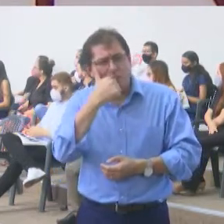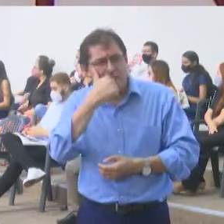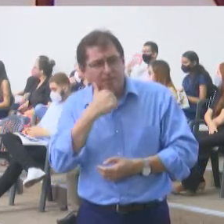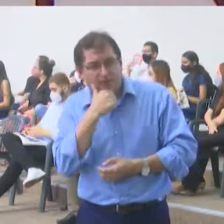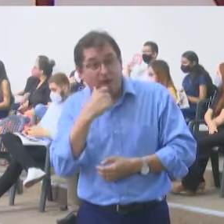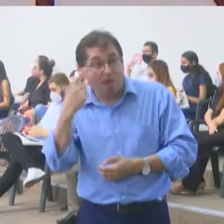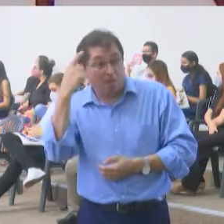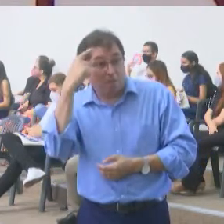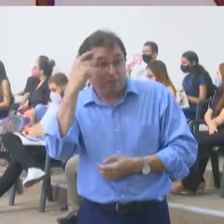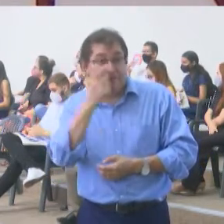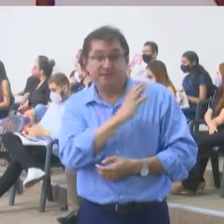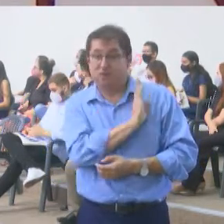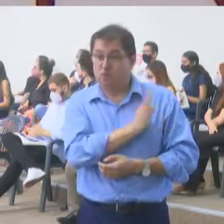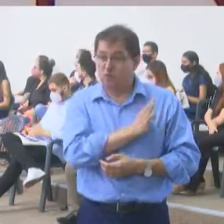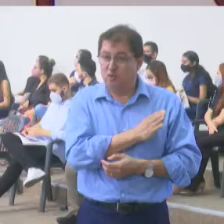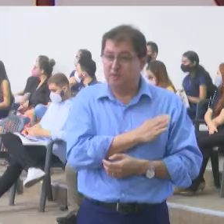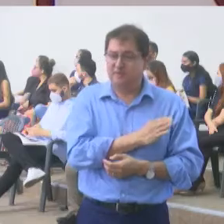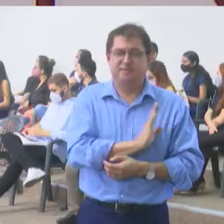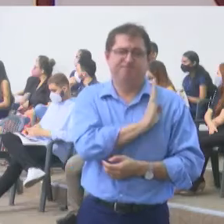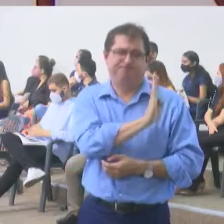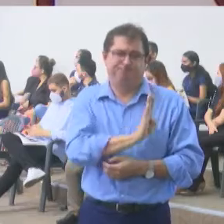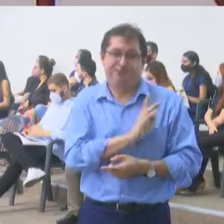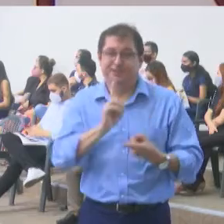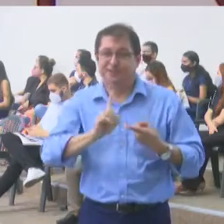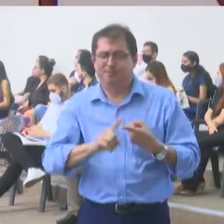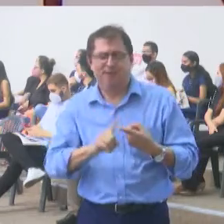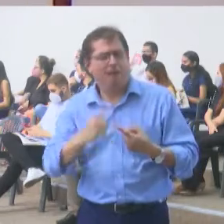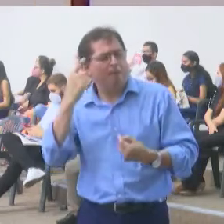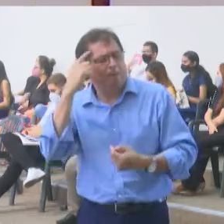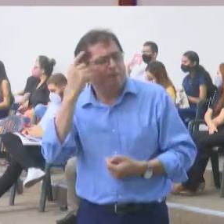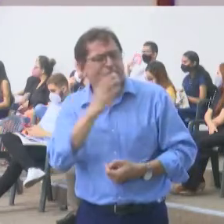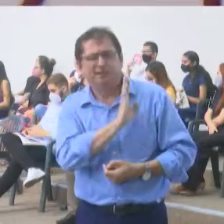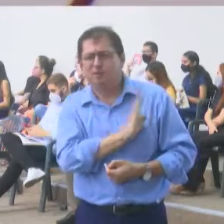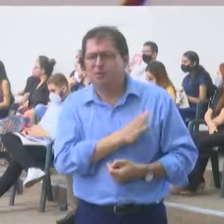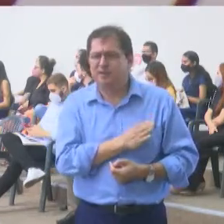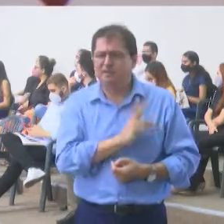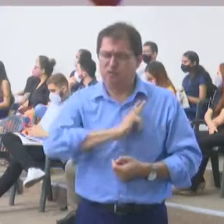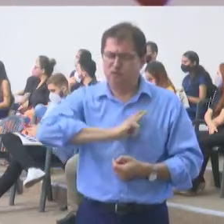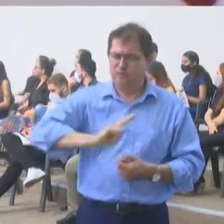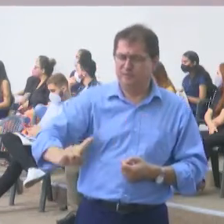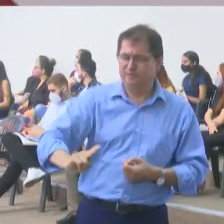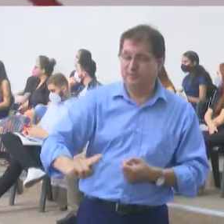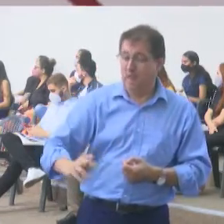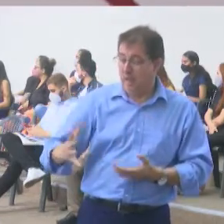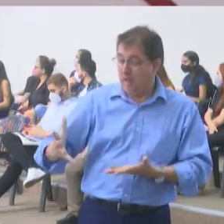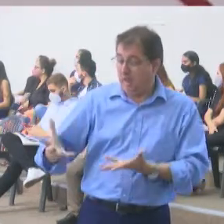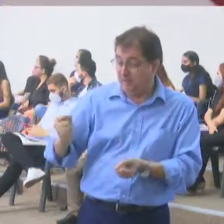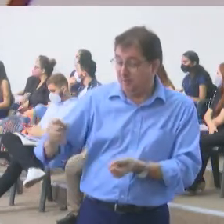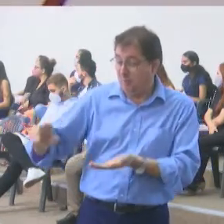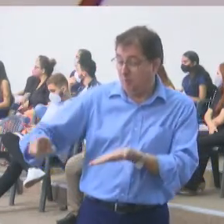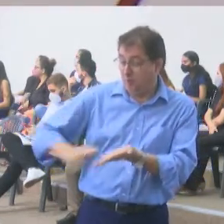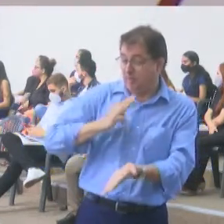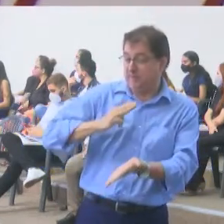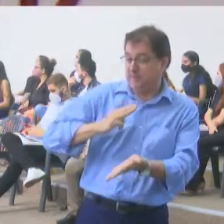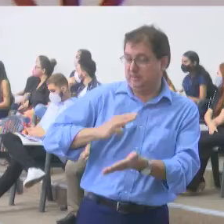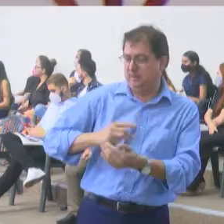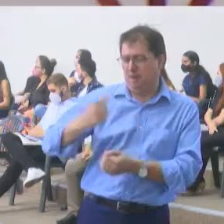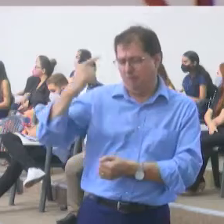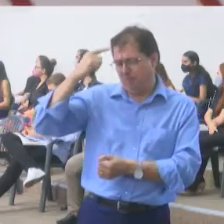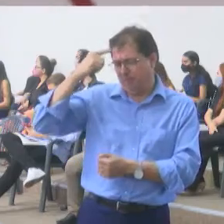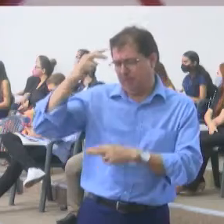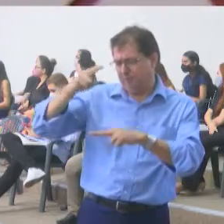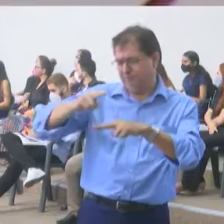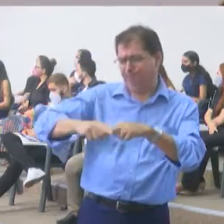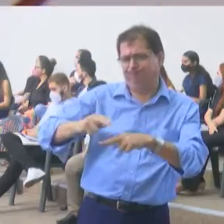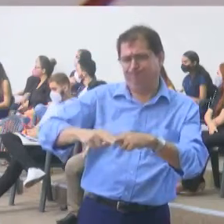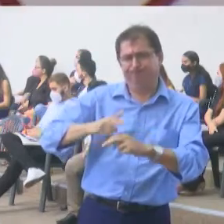agora. Imagine comigo o coração de Ruth. Ruth, talvez, a Bíblia não disse se ela estava sentada lá, mas vamos imaginar que Ruth estava sentada no meio